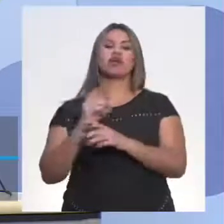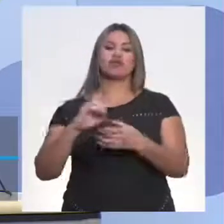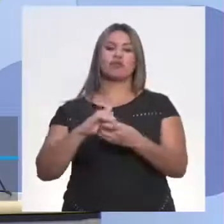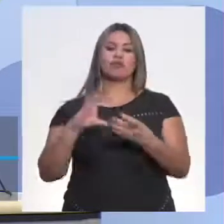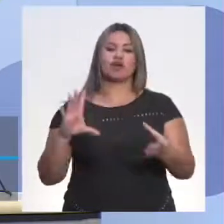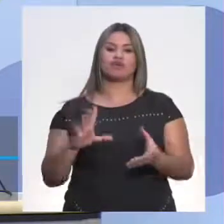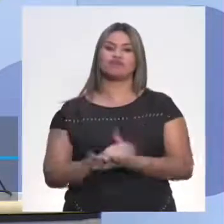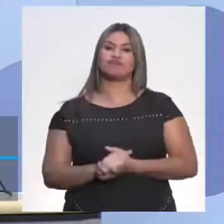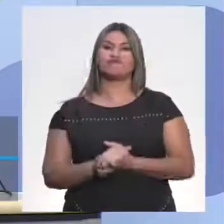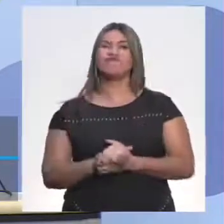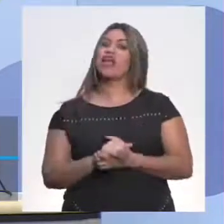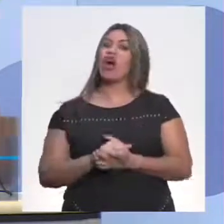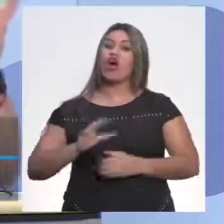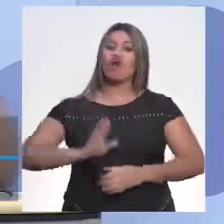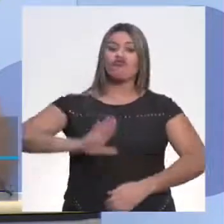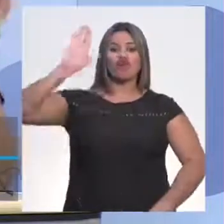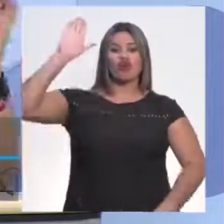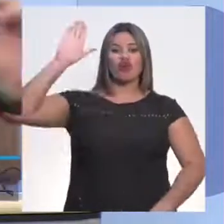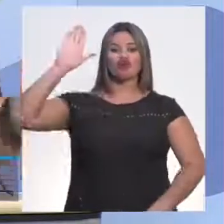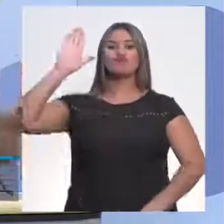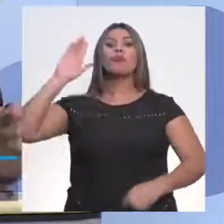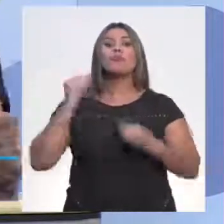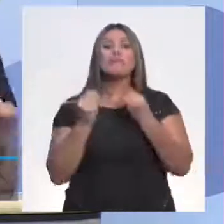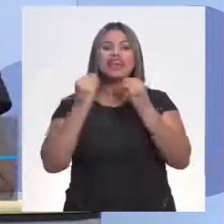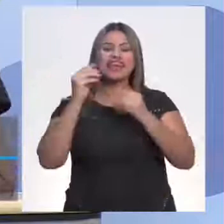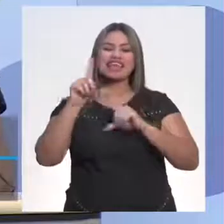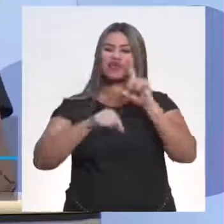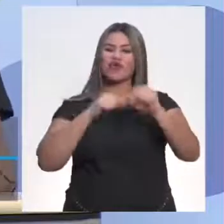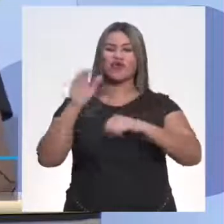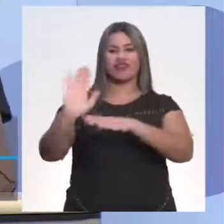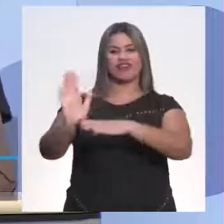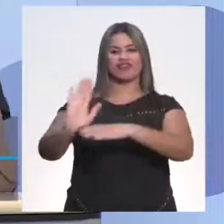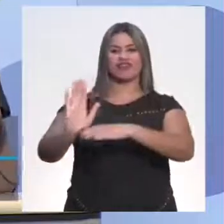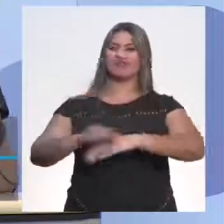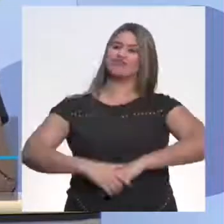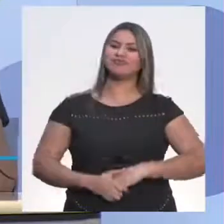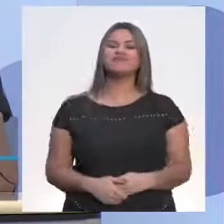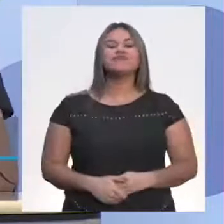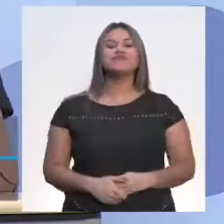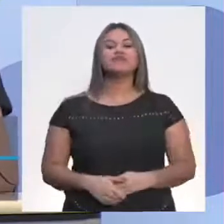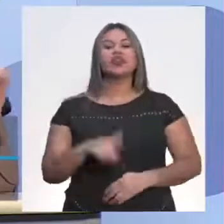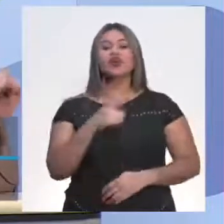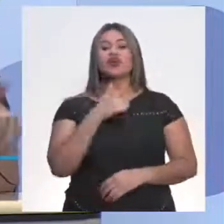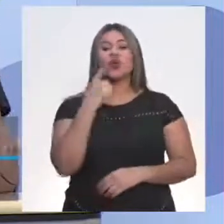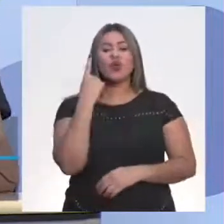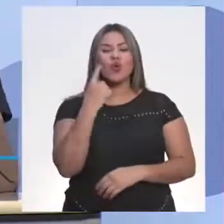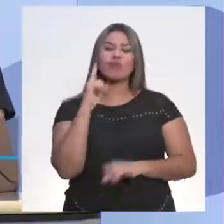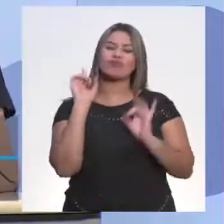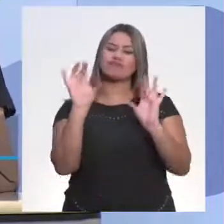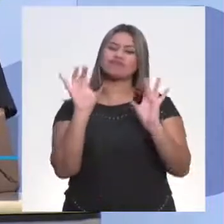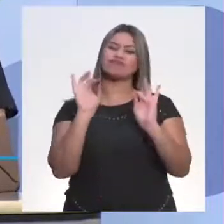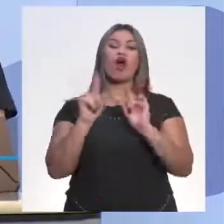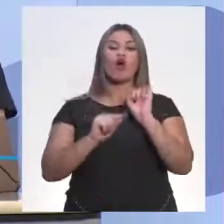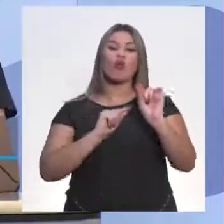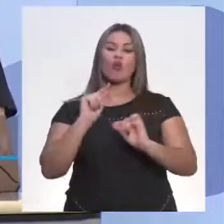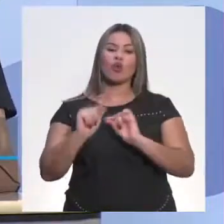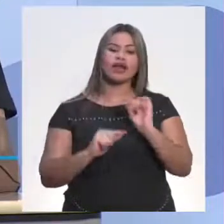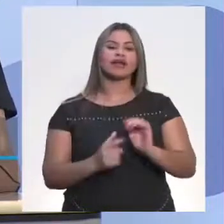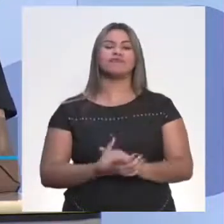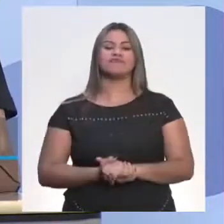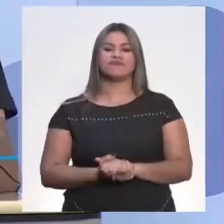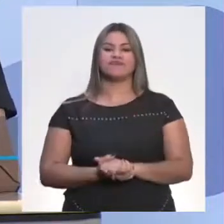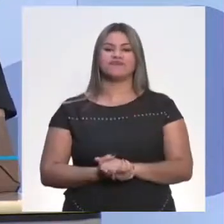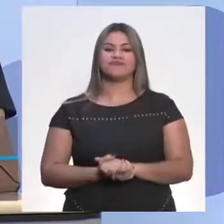para escolher filme Quem nunca voltou para escolher filme para assistir e uma que eu achei muito maravilhosa e foi